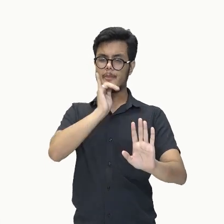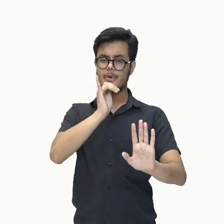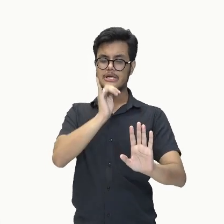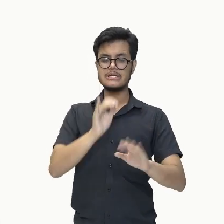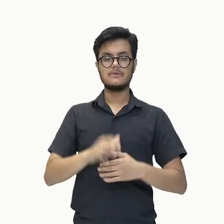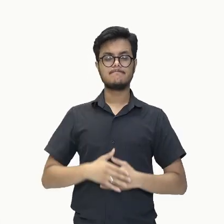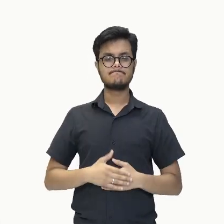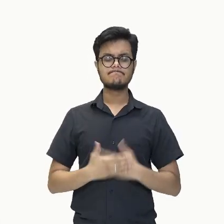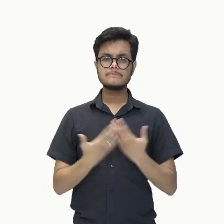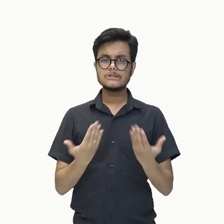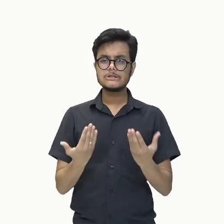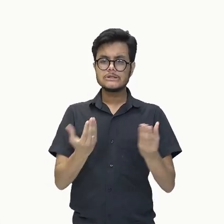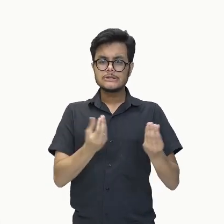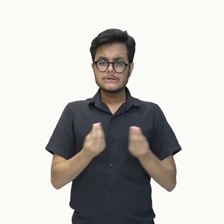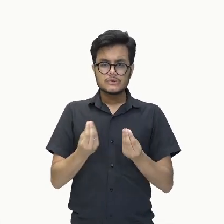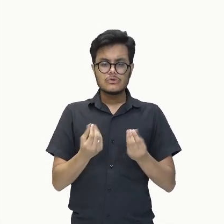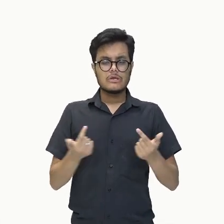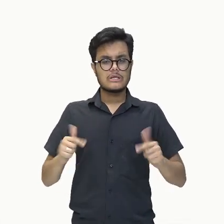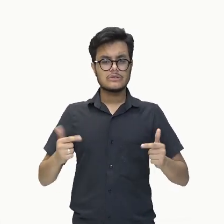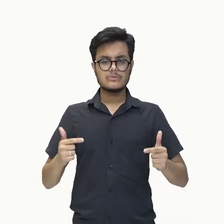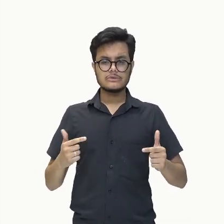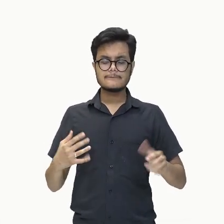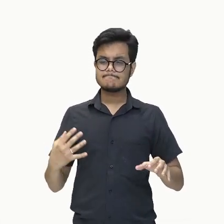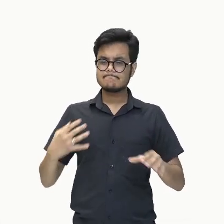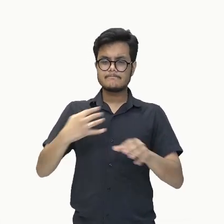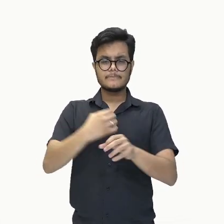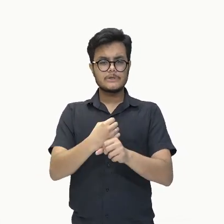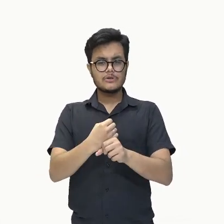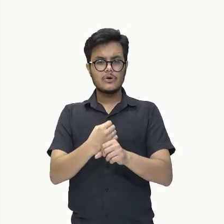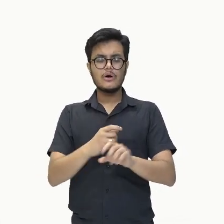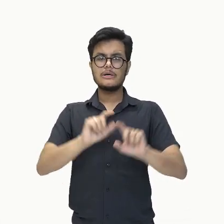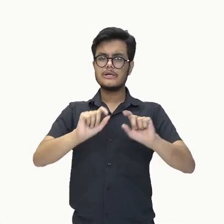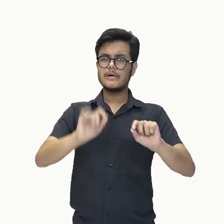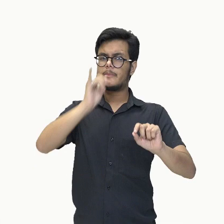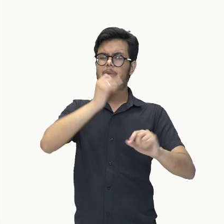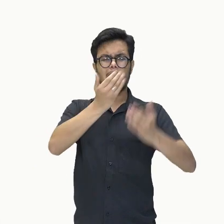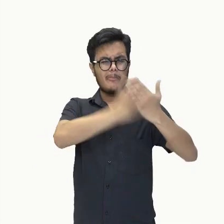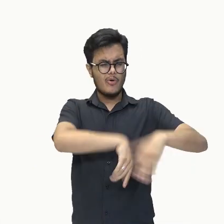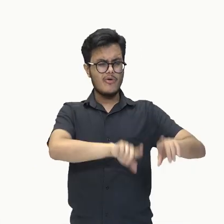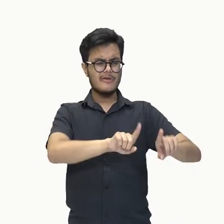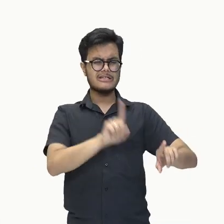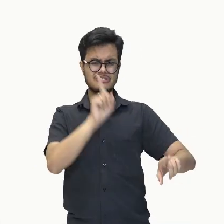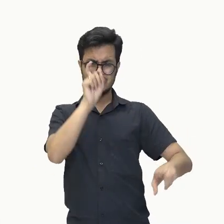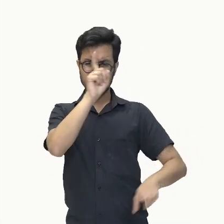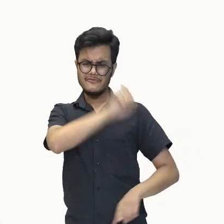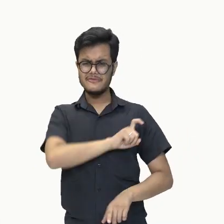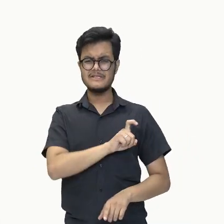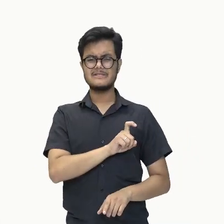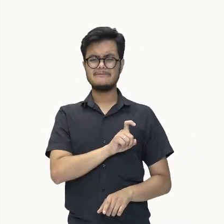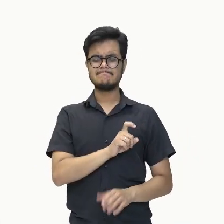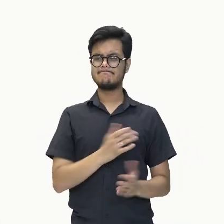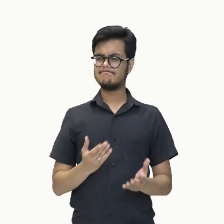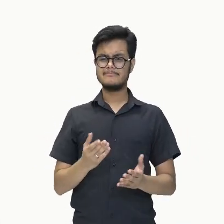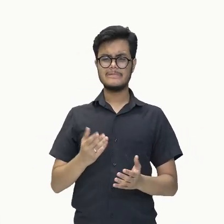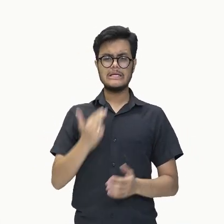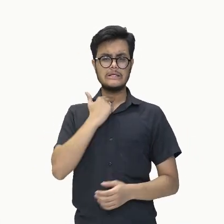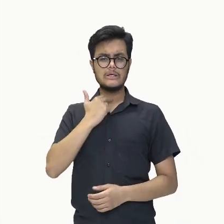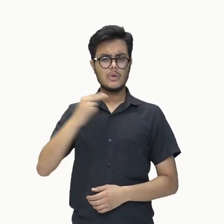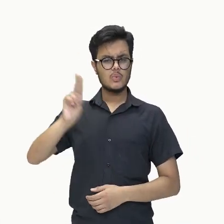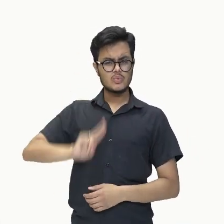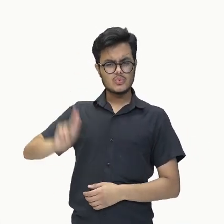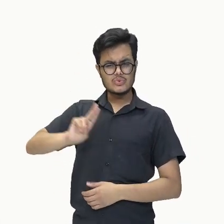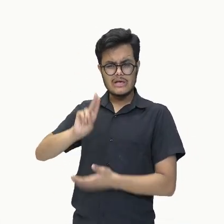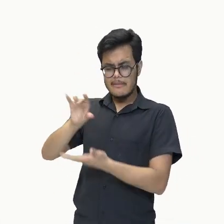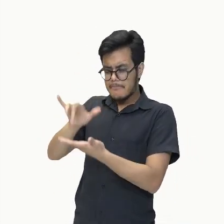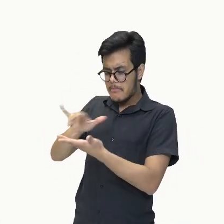fica inviável efetuar esse cálculo, ainda mais em uma variação, né, na qual você não pode utilizar de ferramentas